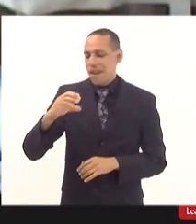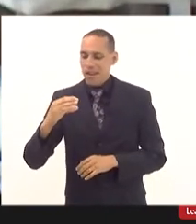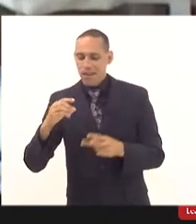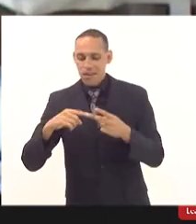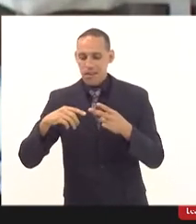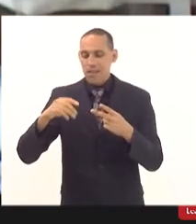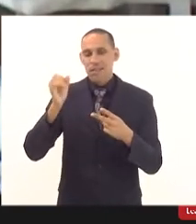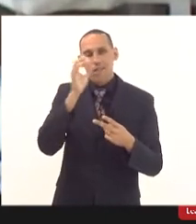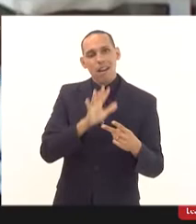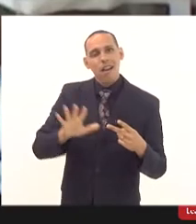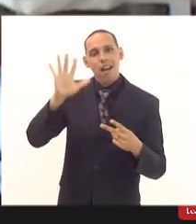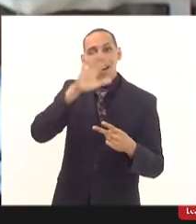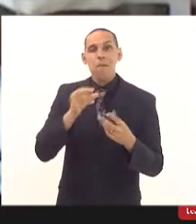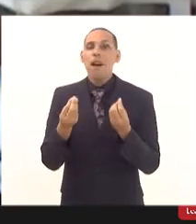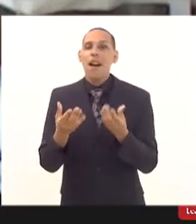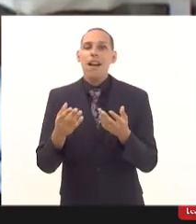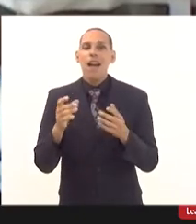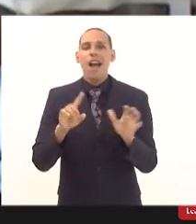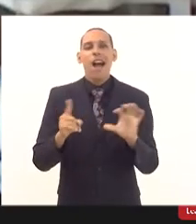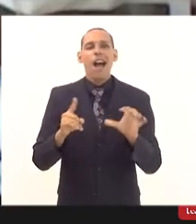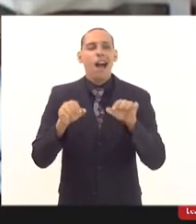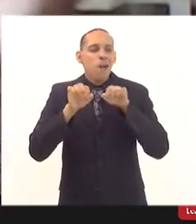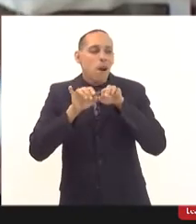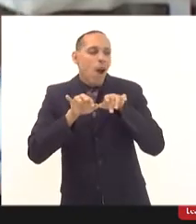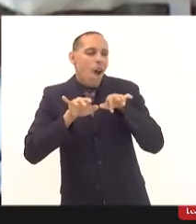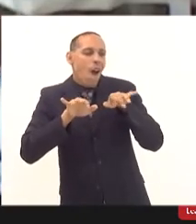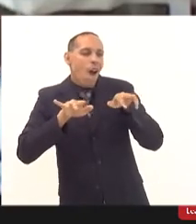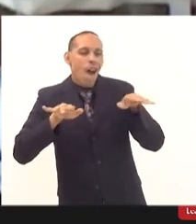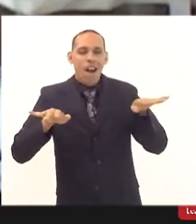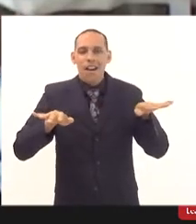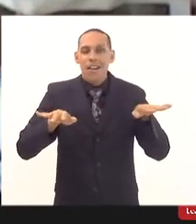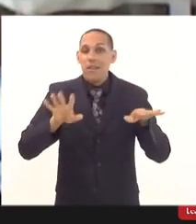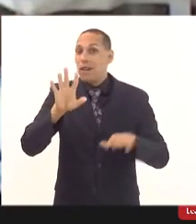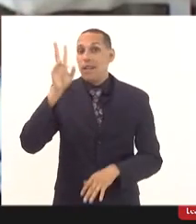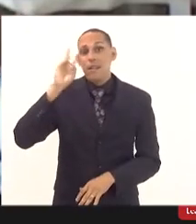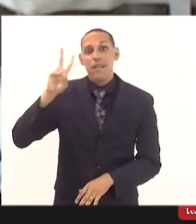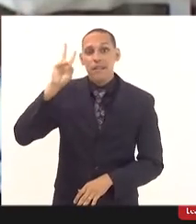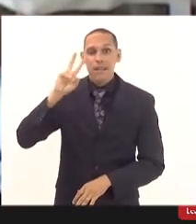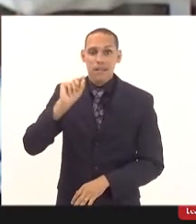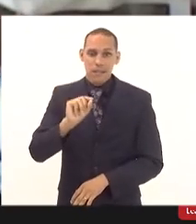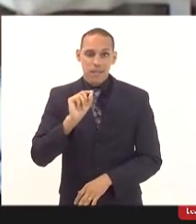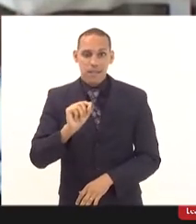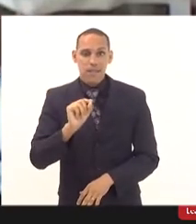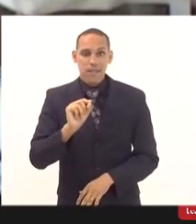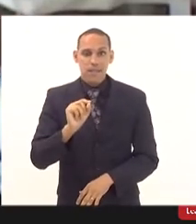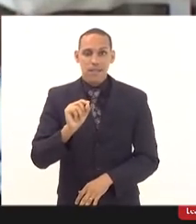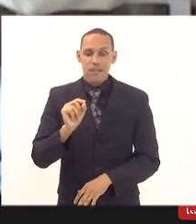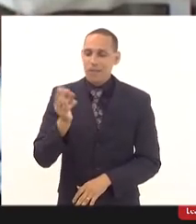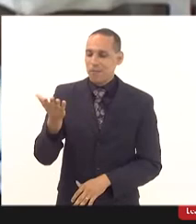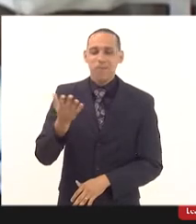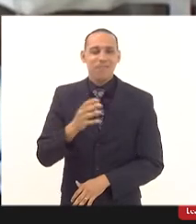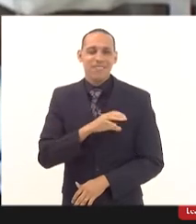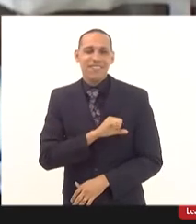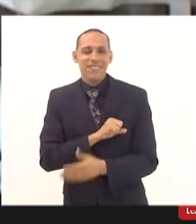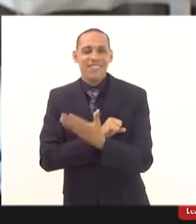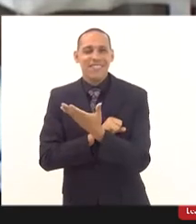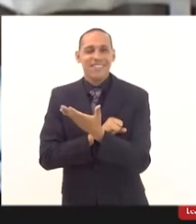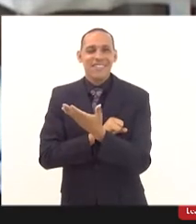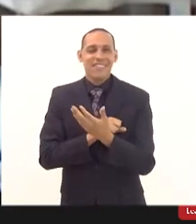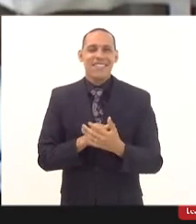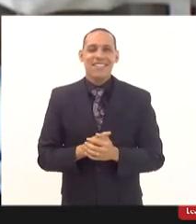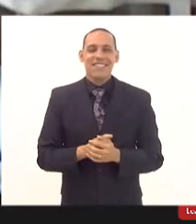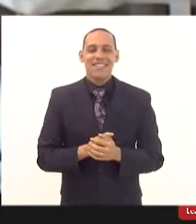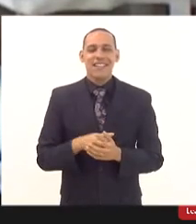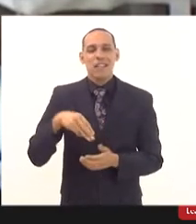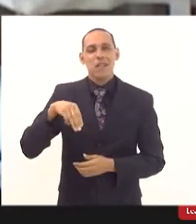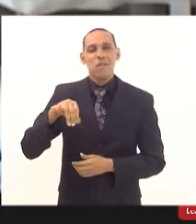nacional para a difusão brasileira mas lembrando Como já lembrou a minha querida e a